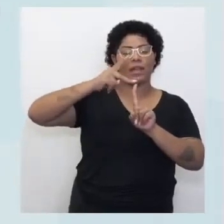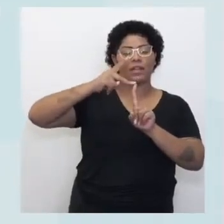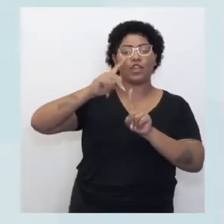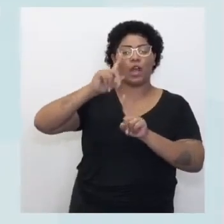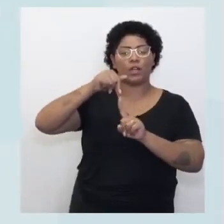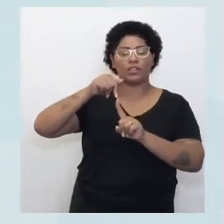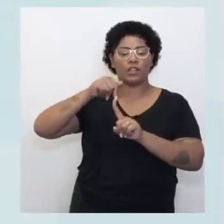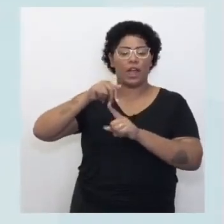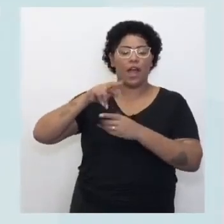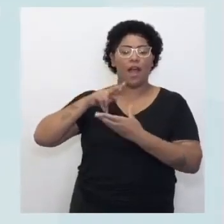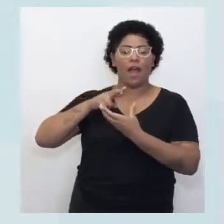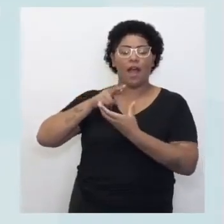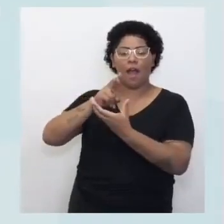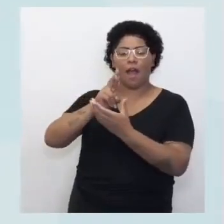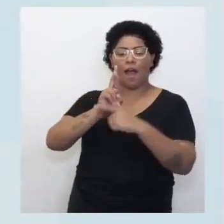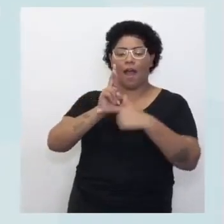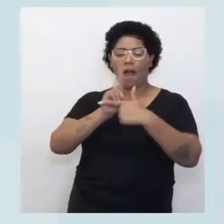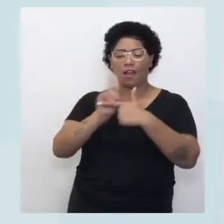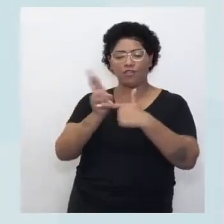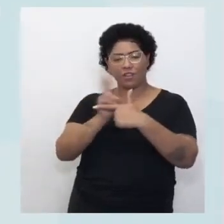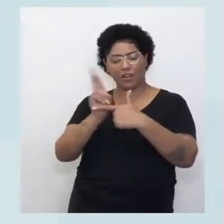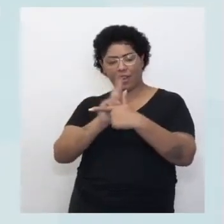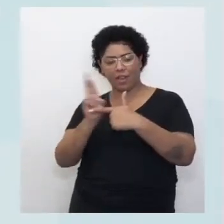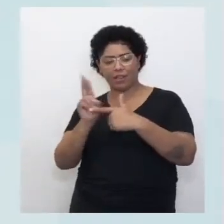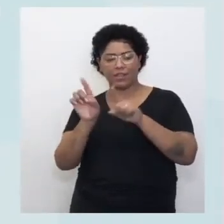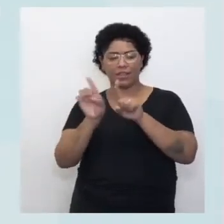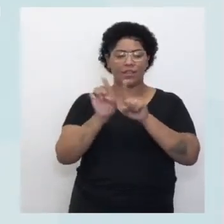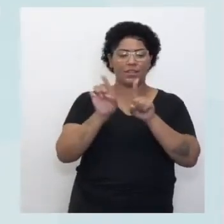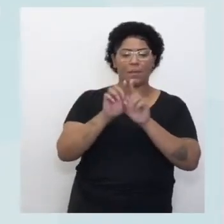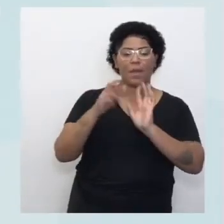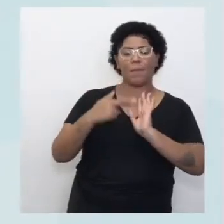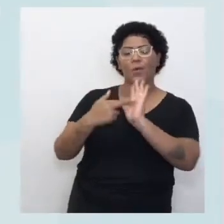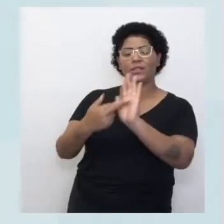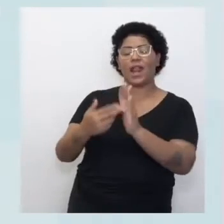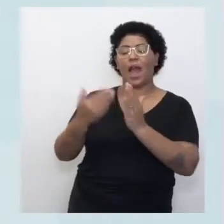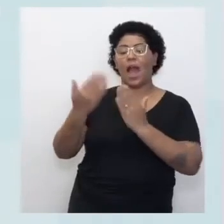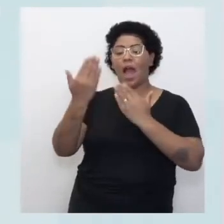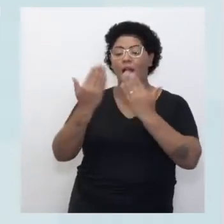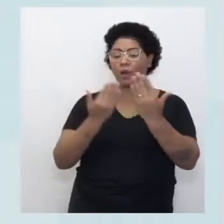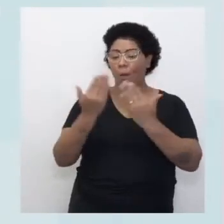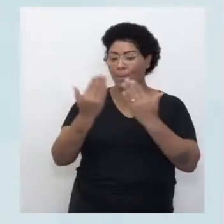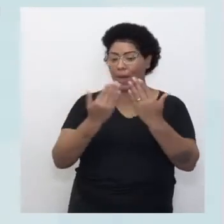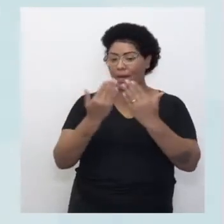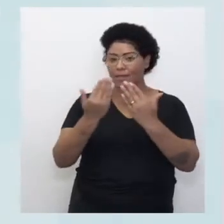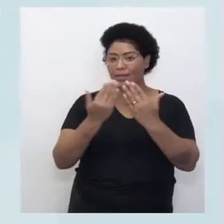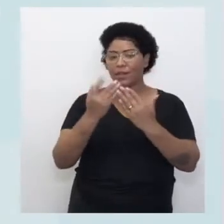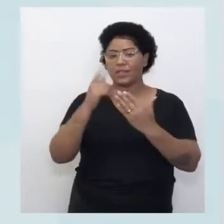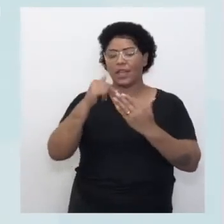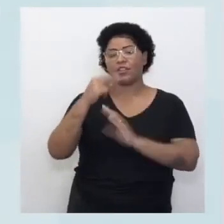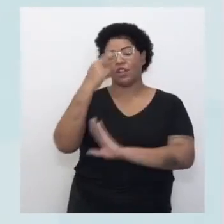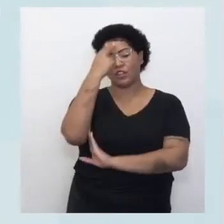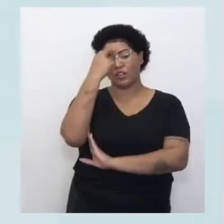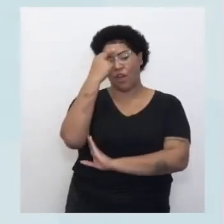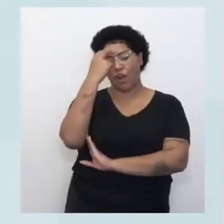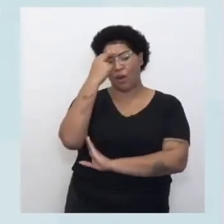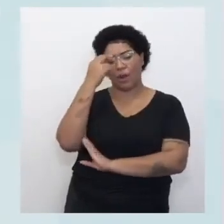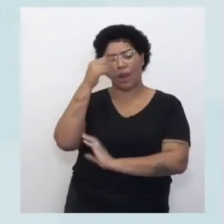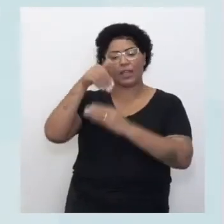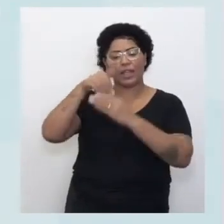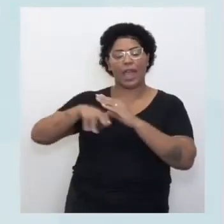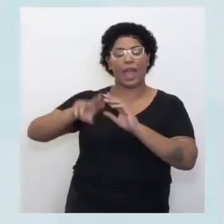com radicais. Racionalizar expressões envolvendo operações com